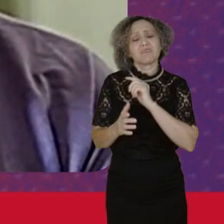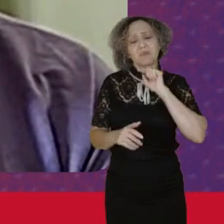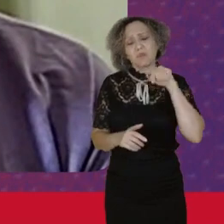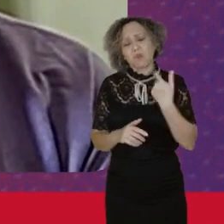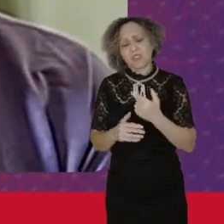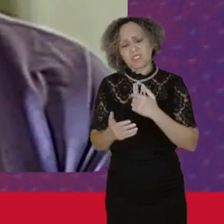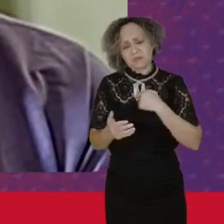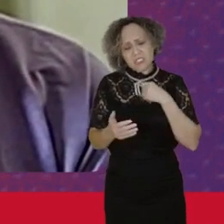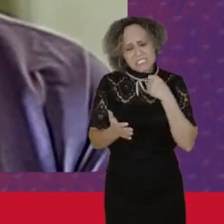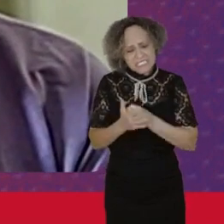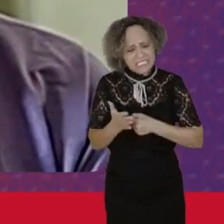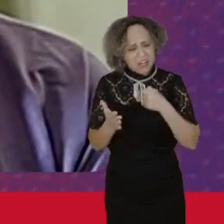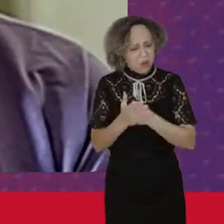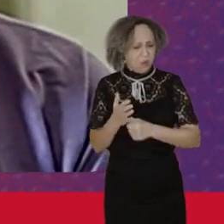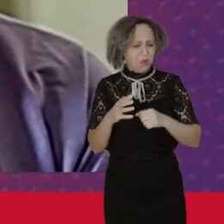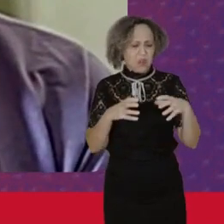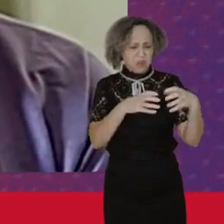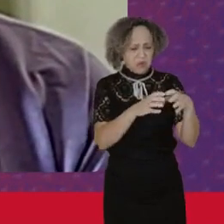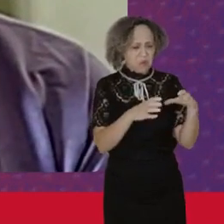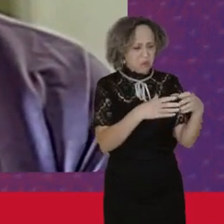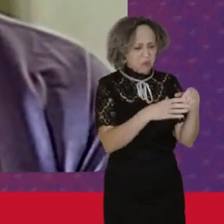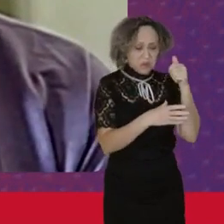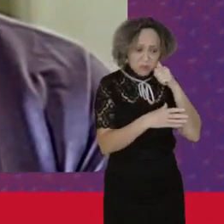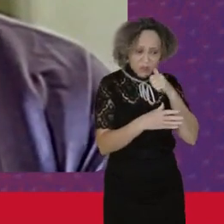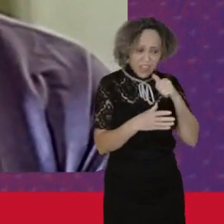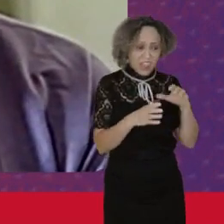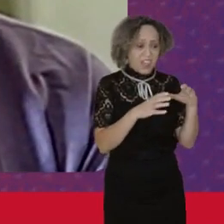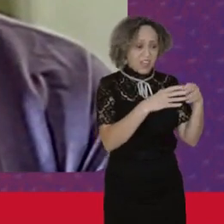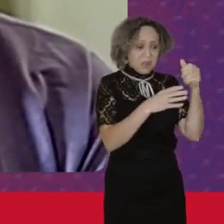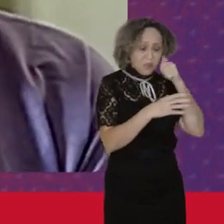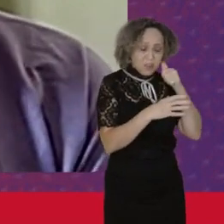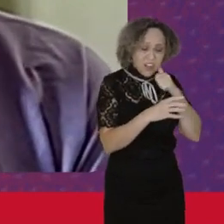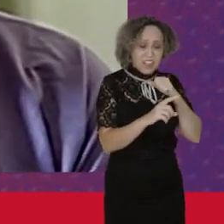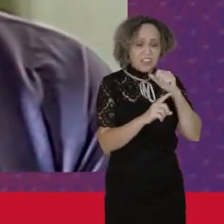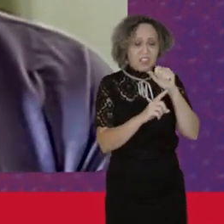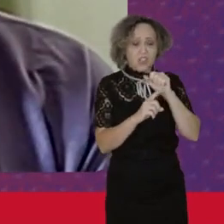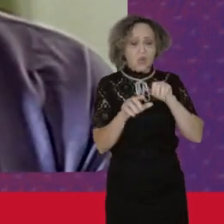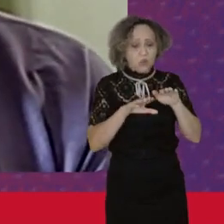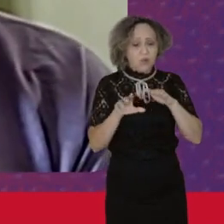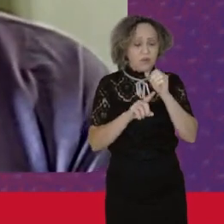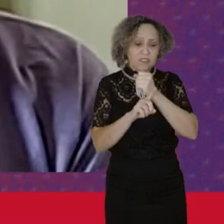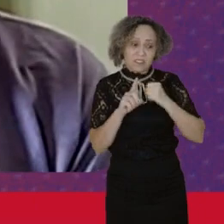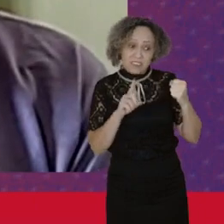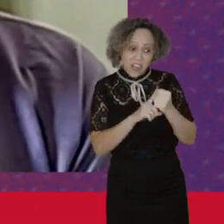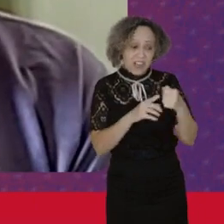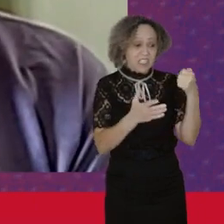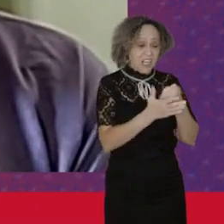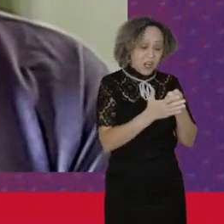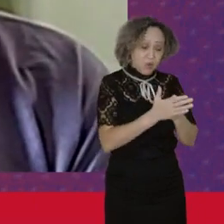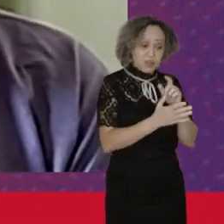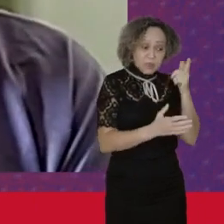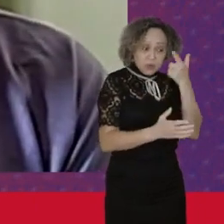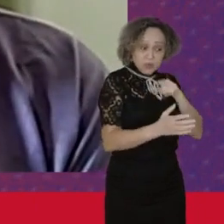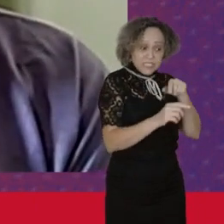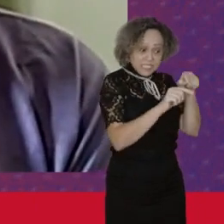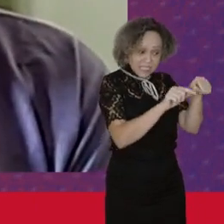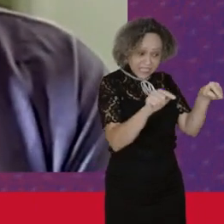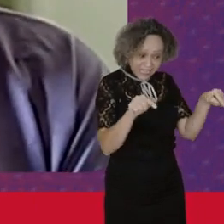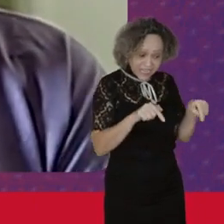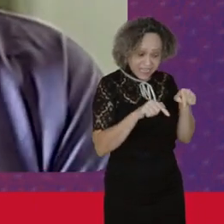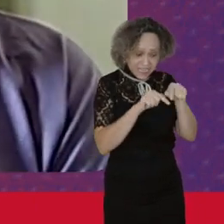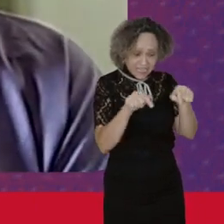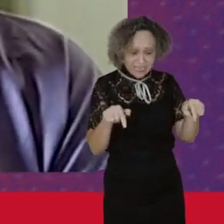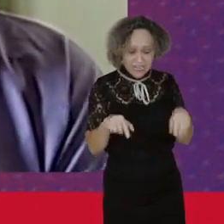dos coletivos de mulheres, das mulheres dos movimentos sociais de luta pela terra, conseguiu-se, né, o direito e também